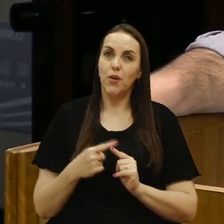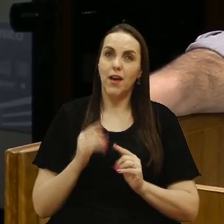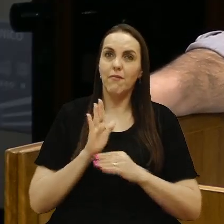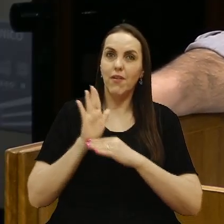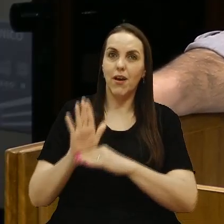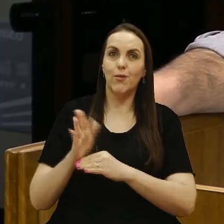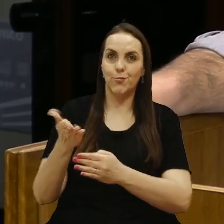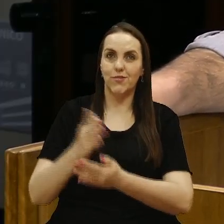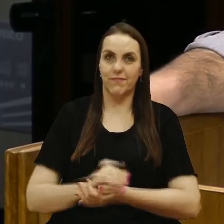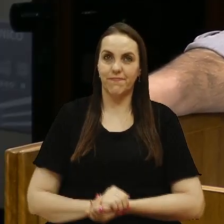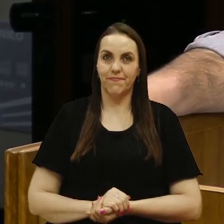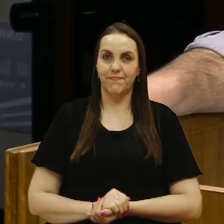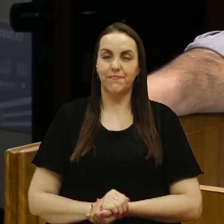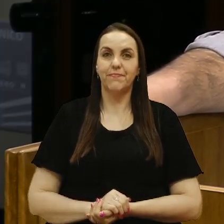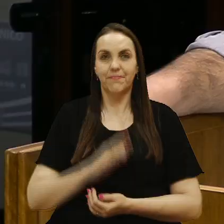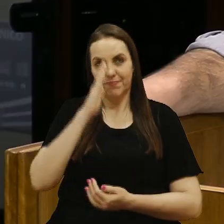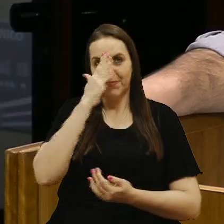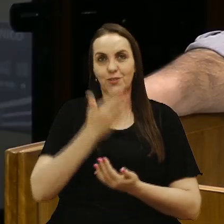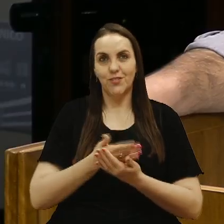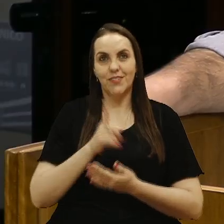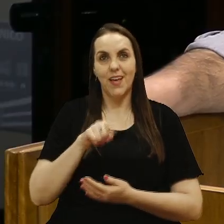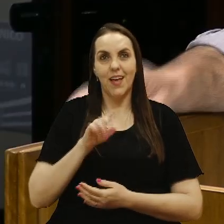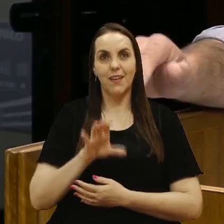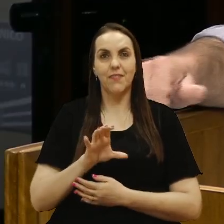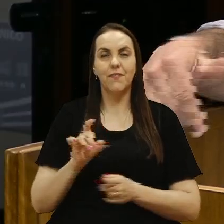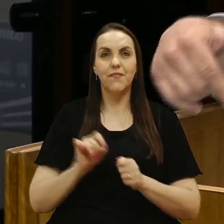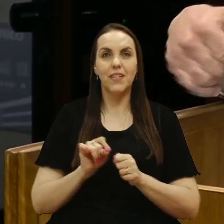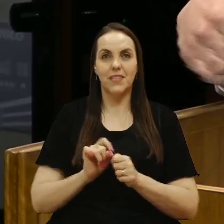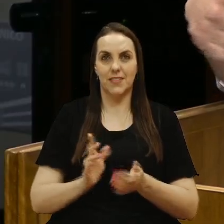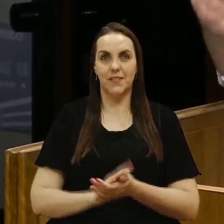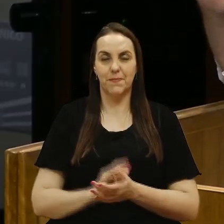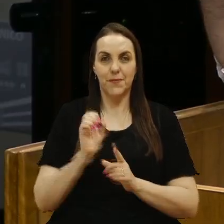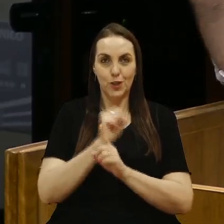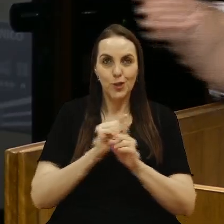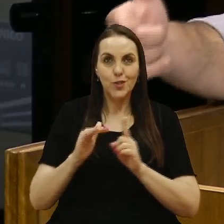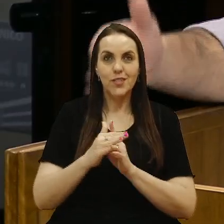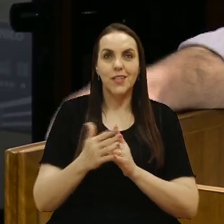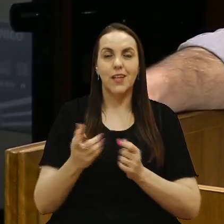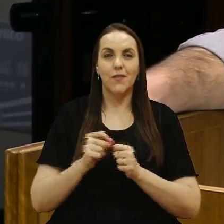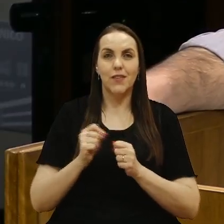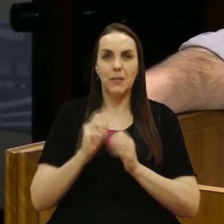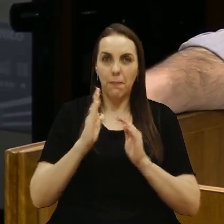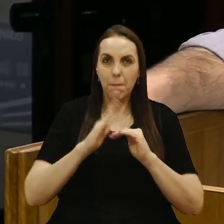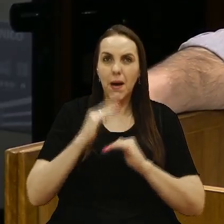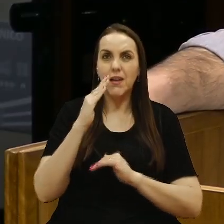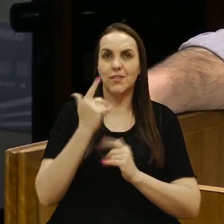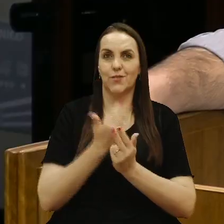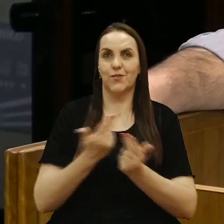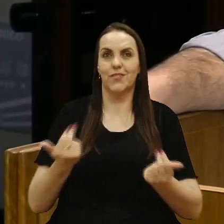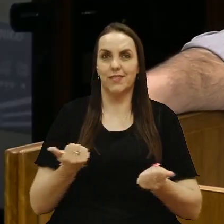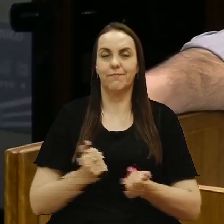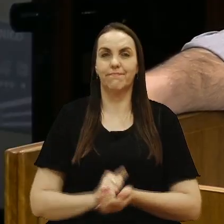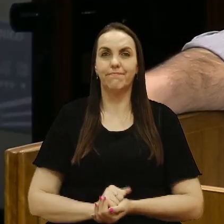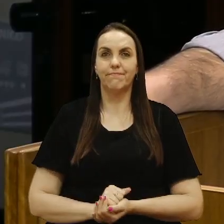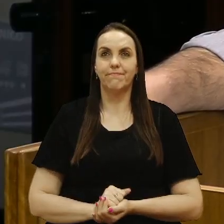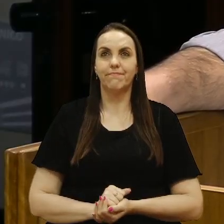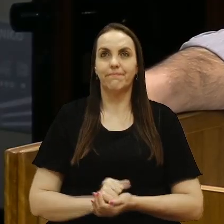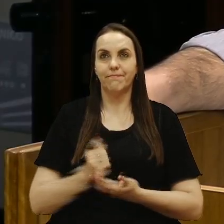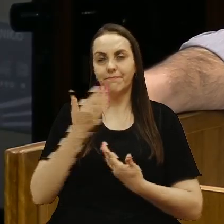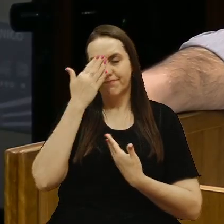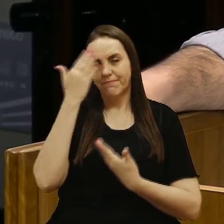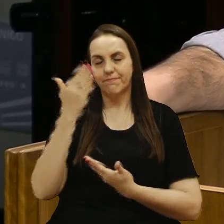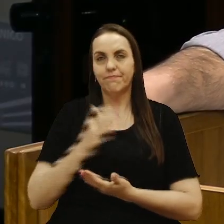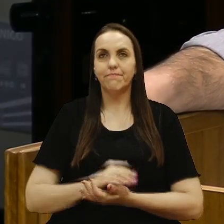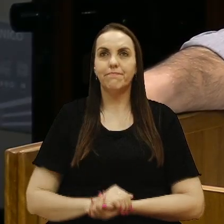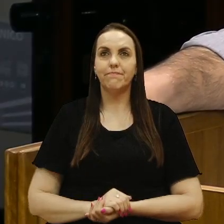ajudar. Eu acho que é isso que a gente tem que fazer, nós como sociedade, nós temos que fazer o nosso algo a mais. Obrigado. Lhe pedi uma